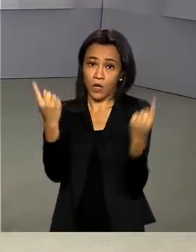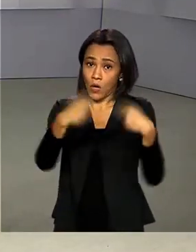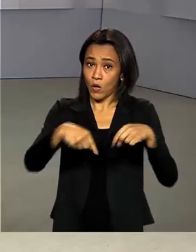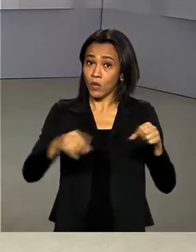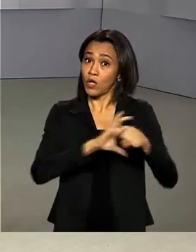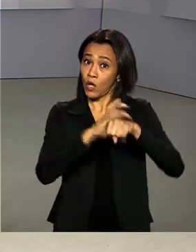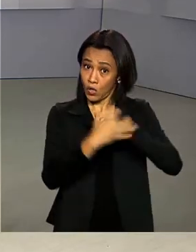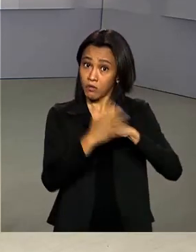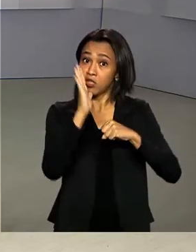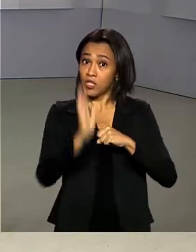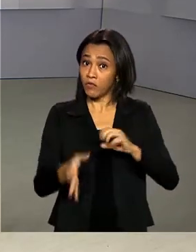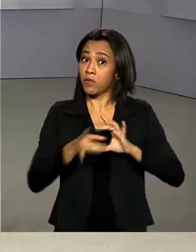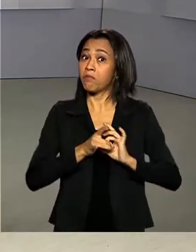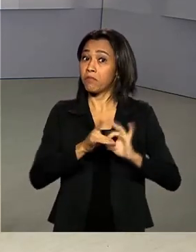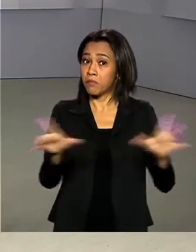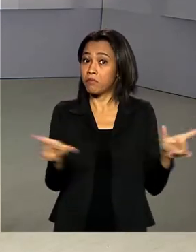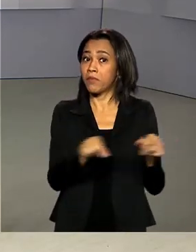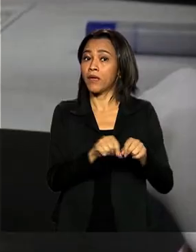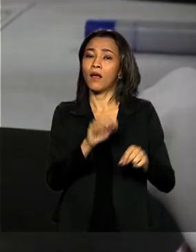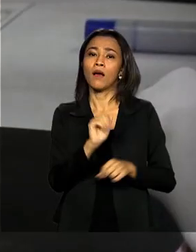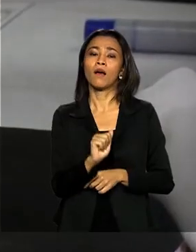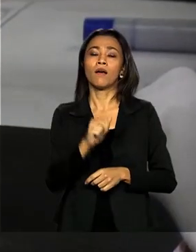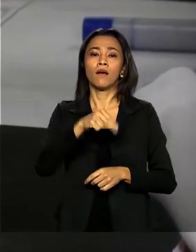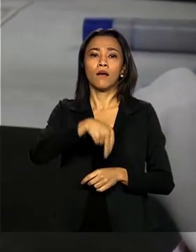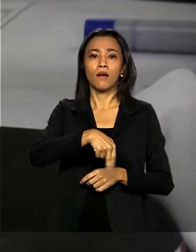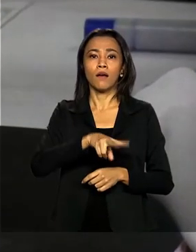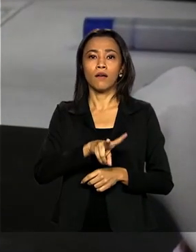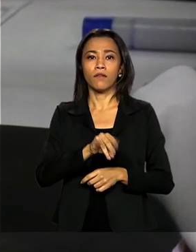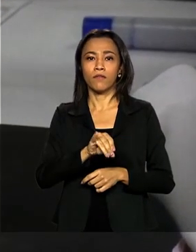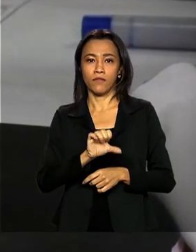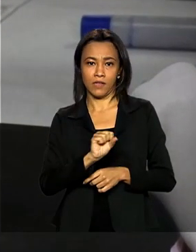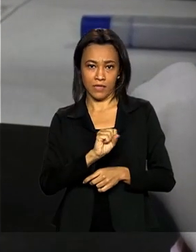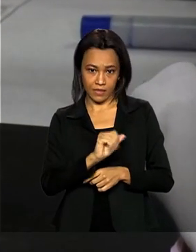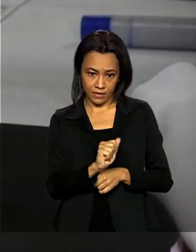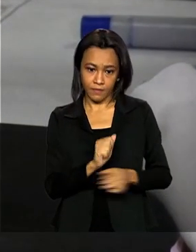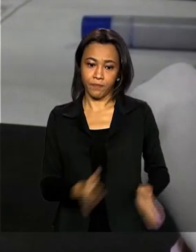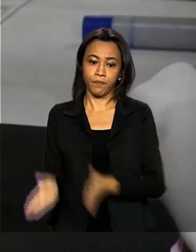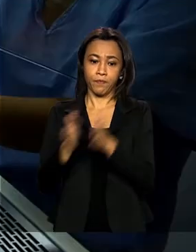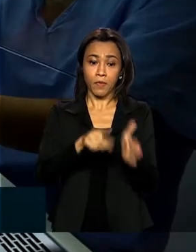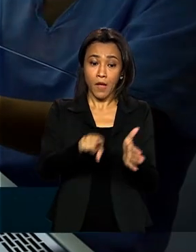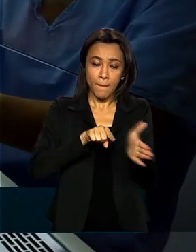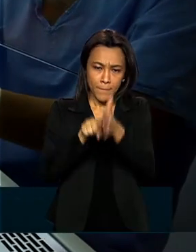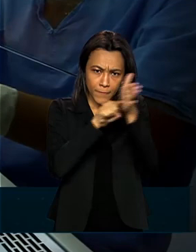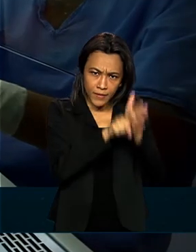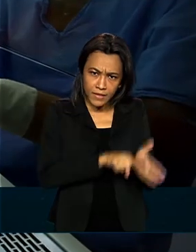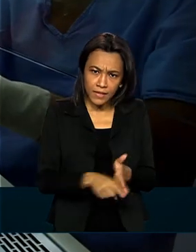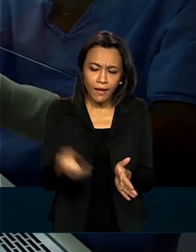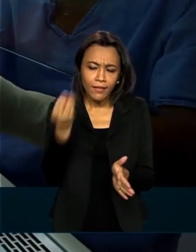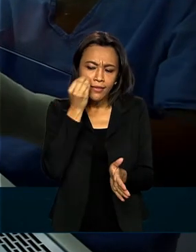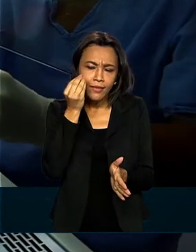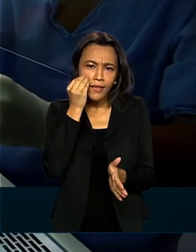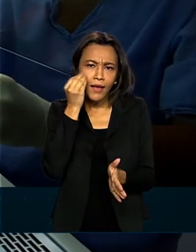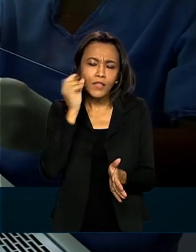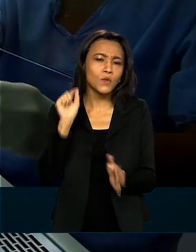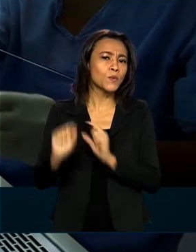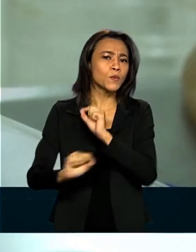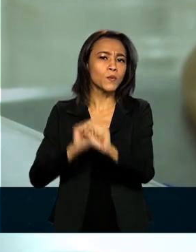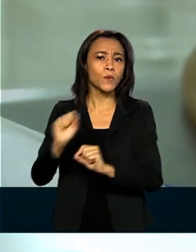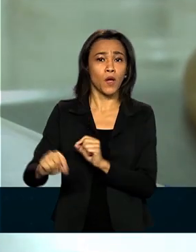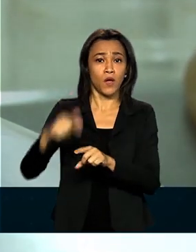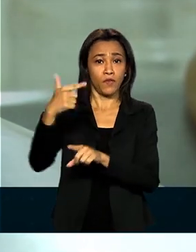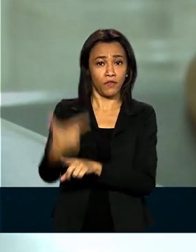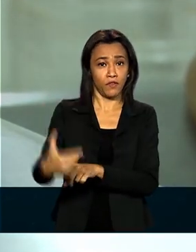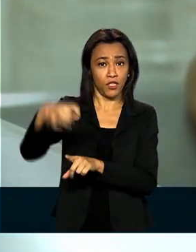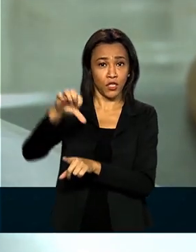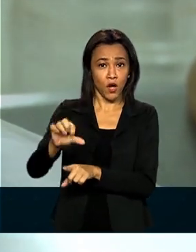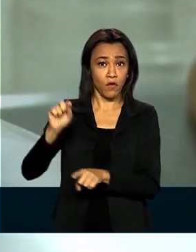foram autorizados pela Anvisa. O estudo prevê a realização de testes em cerca de 29 mil